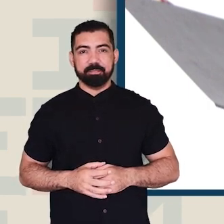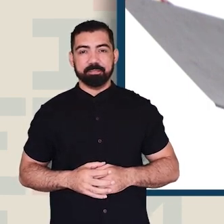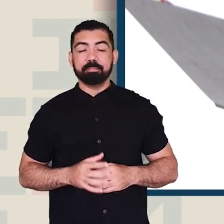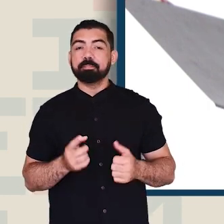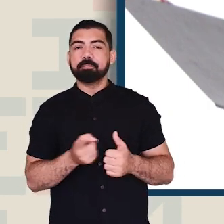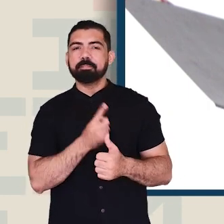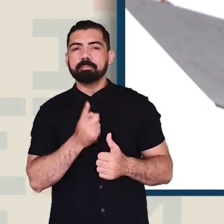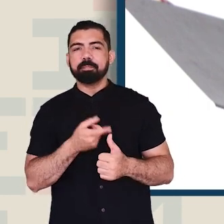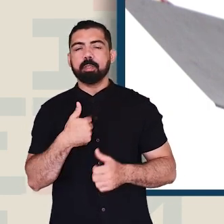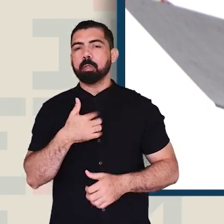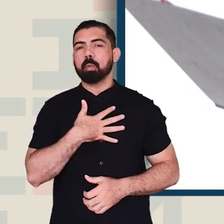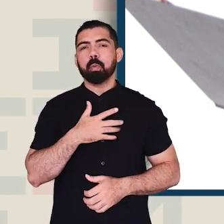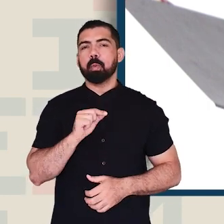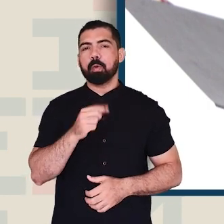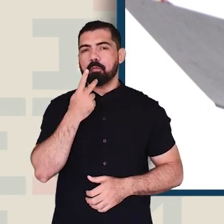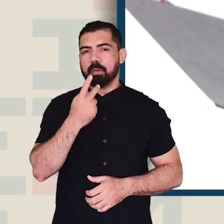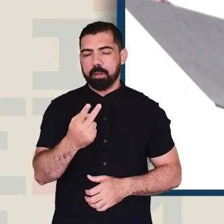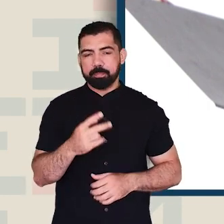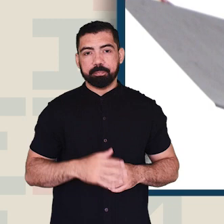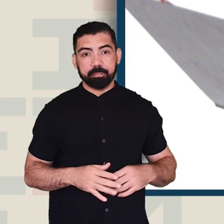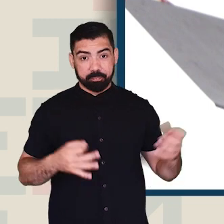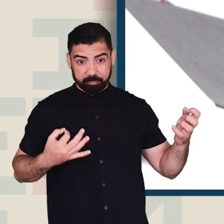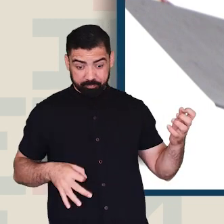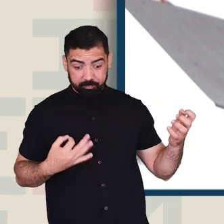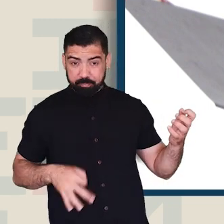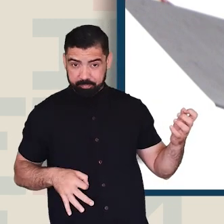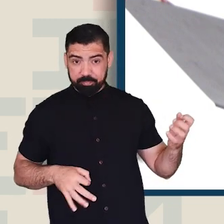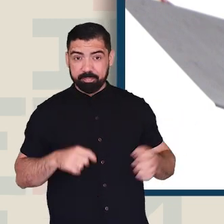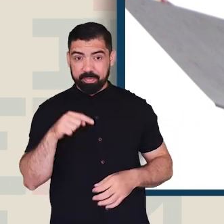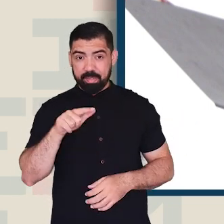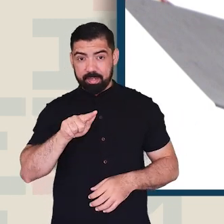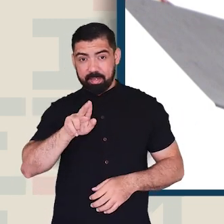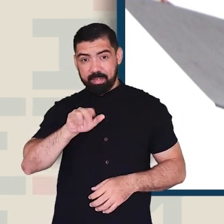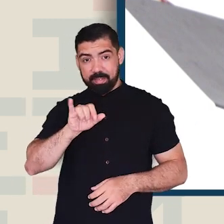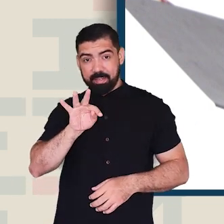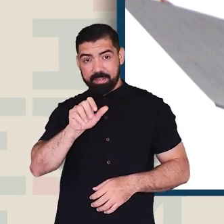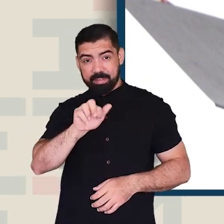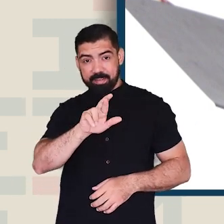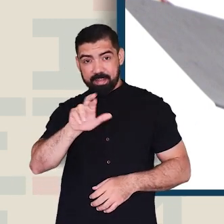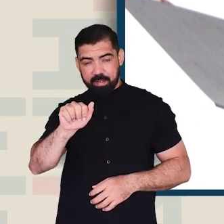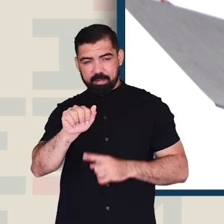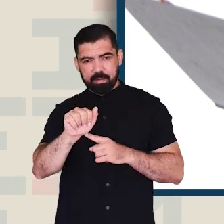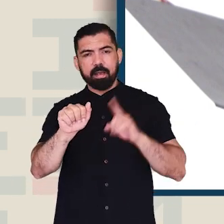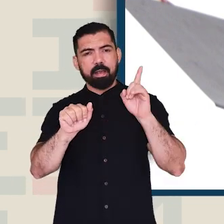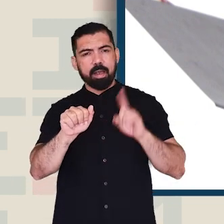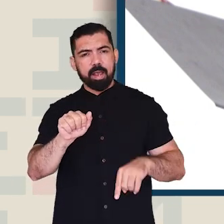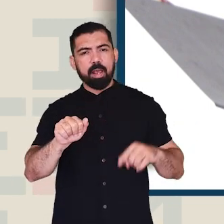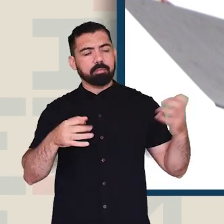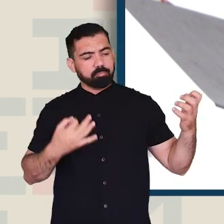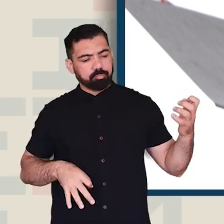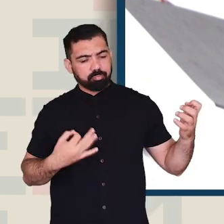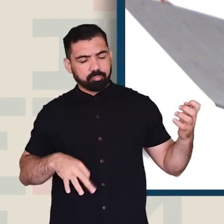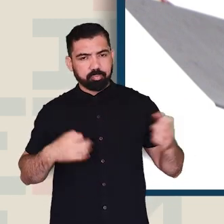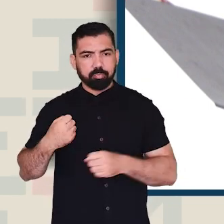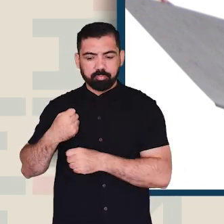Primeiro, eu gosto de dizer que a guitarra talvez seja o instrumento que, nos últimos anos,